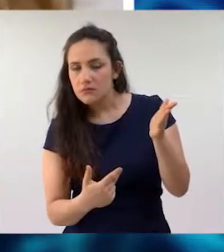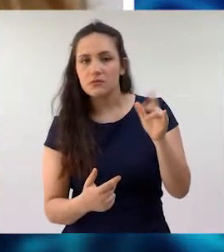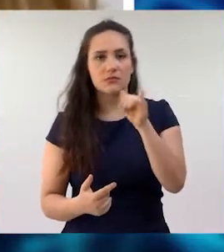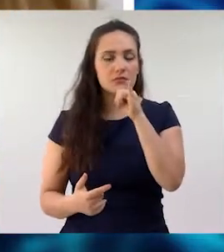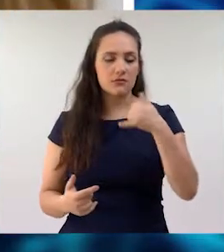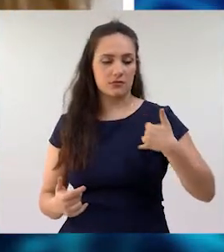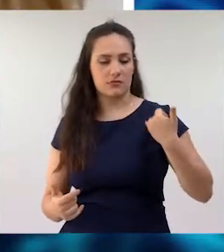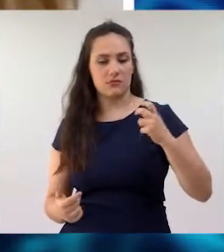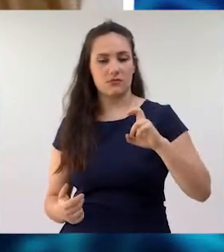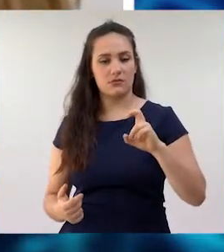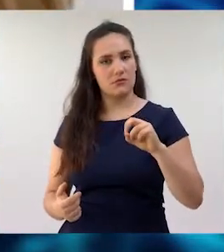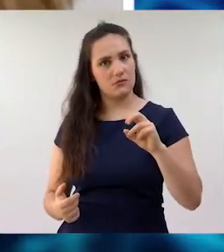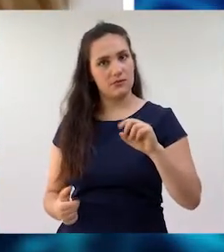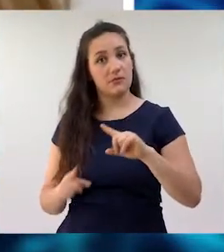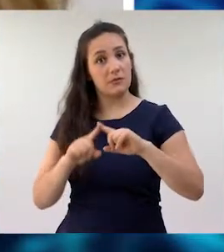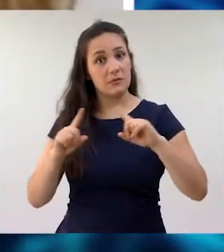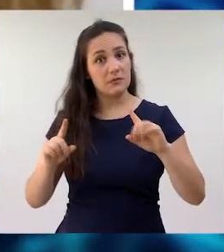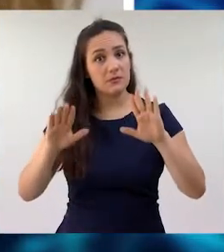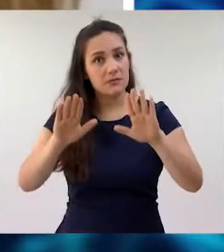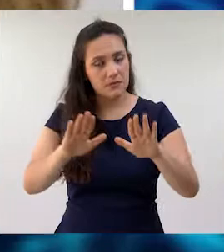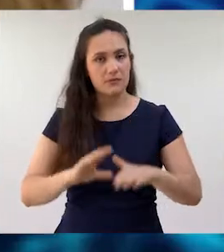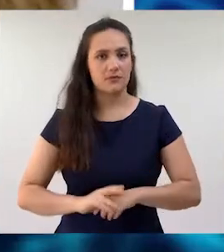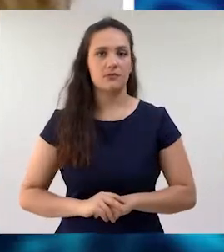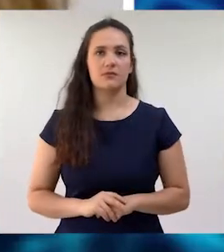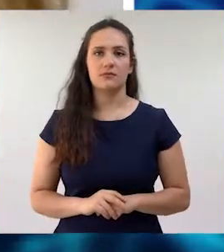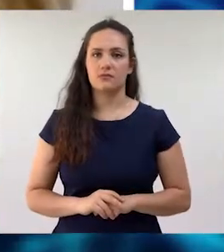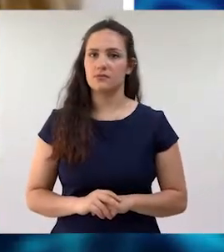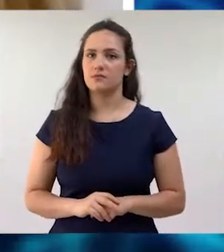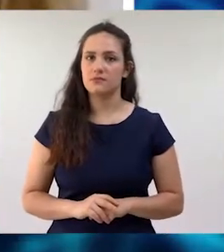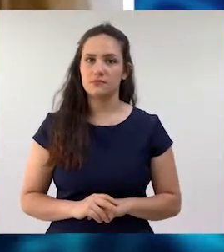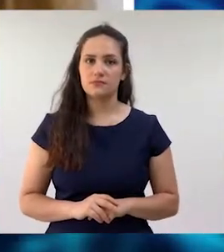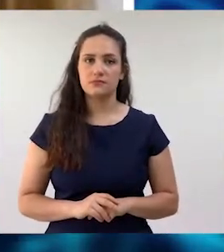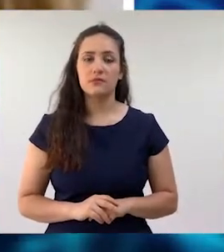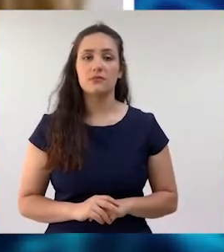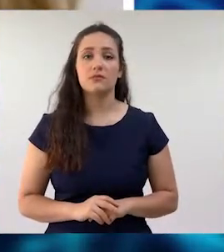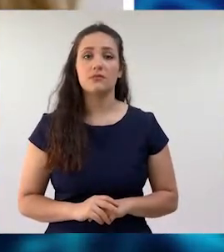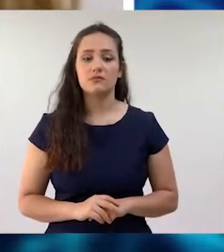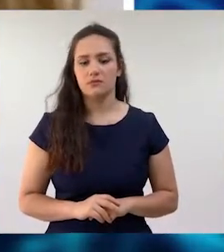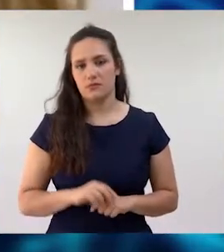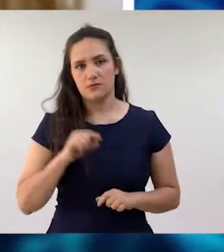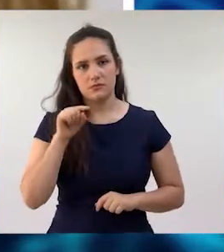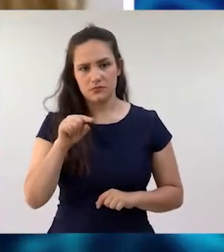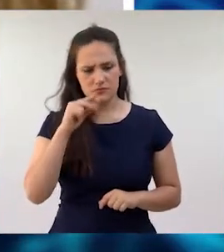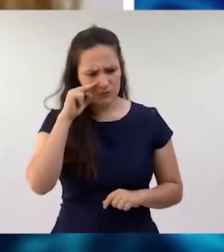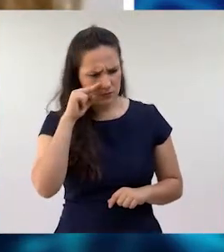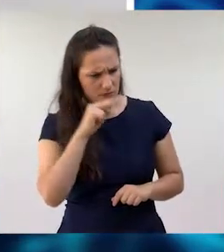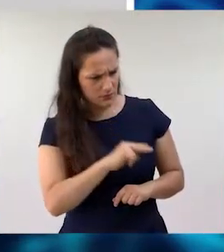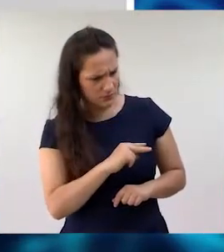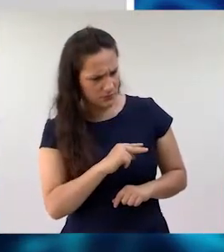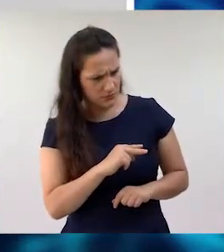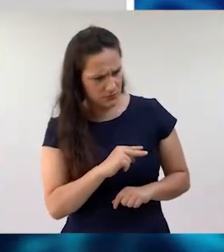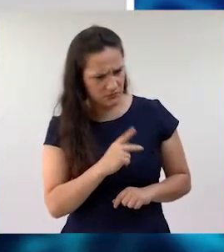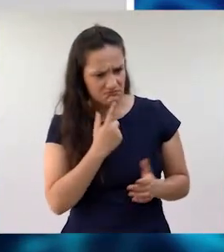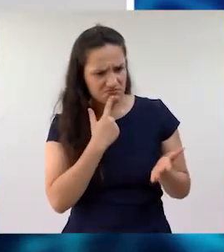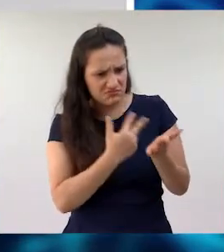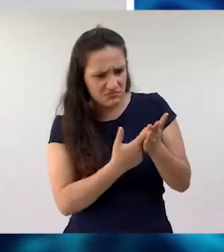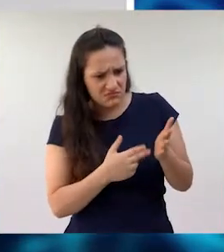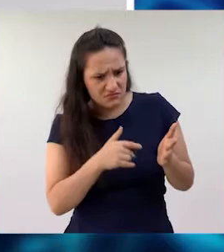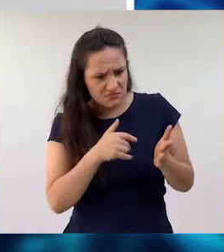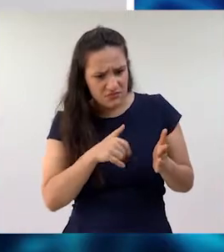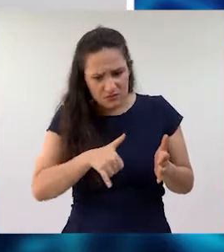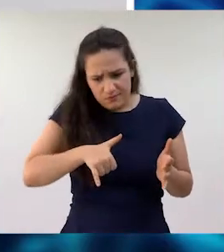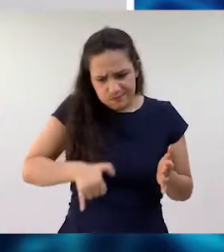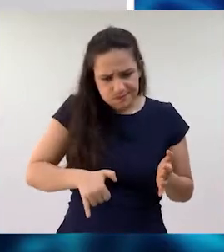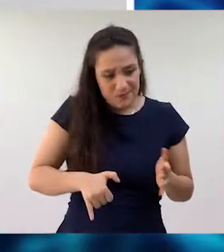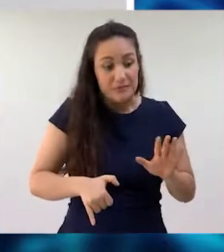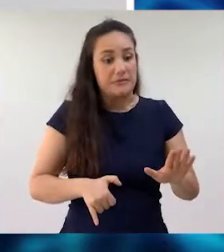certa idade, depois dos 50 anos. Porém, isso não previne, isso vai detectar uma lesão mais